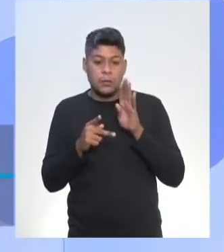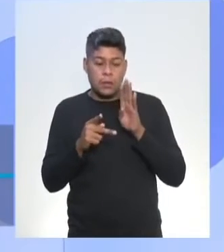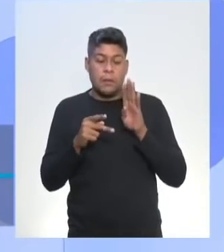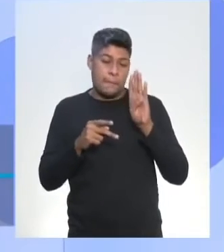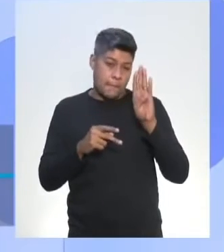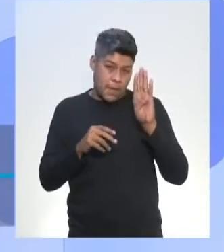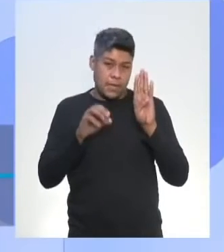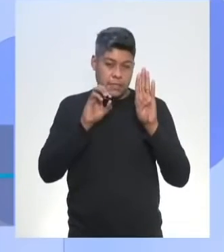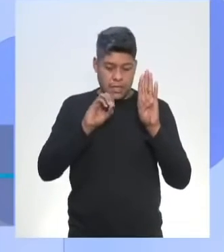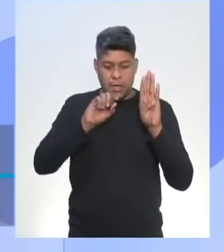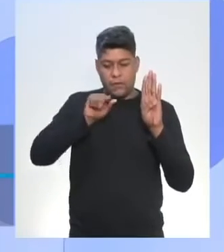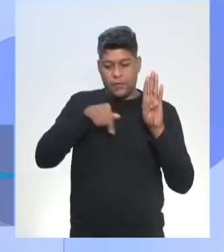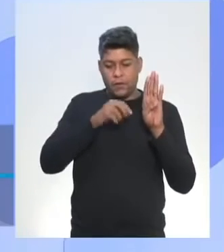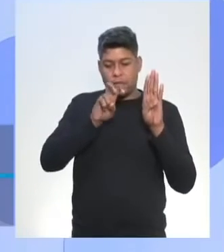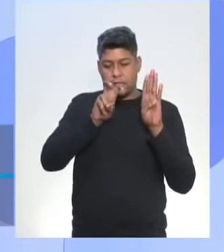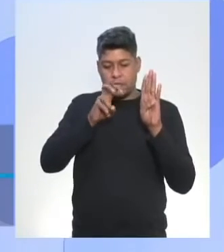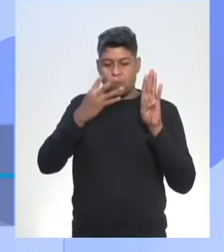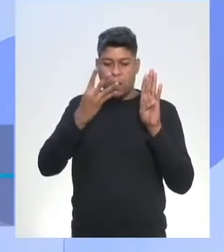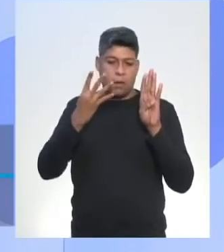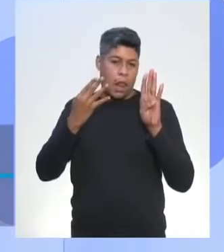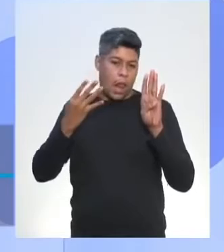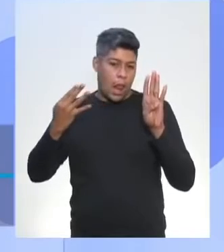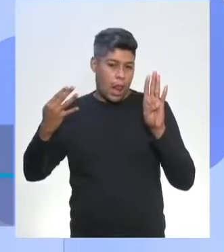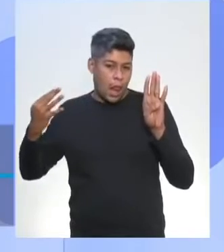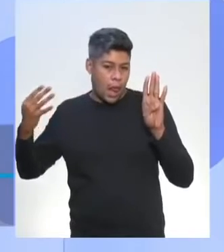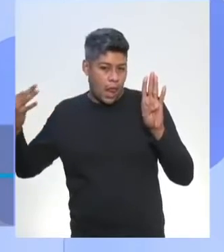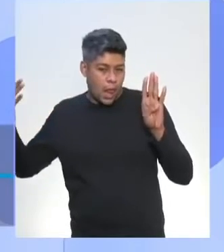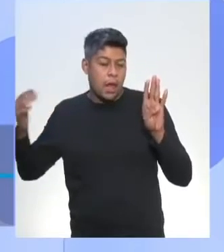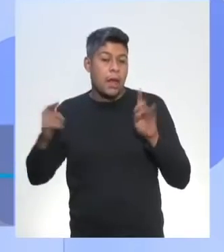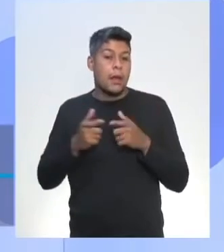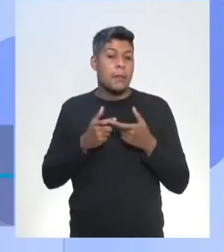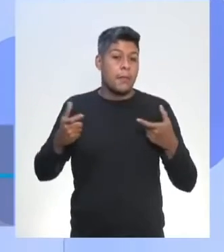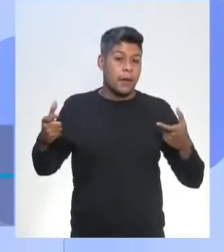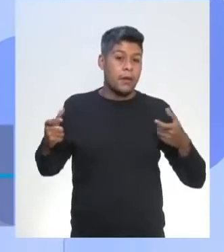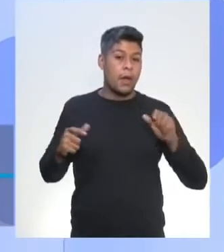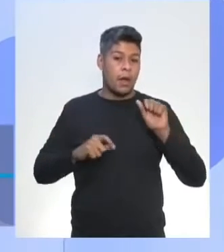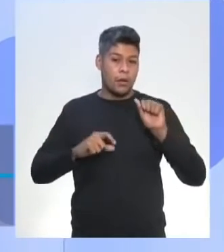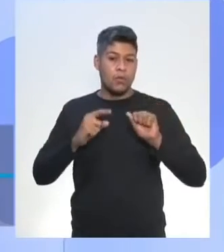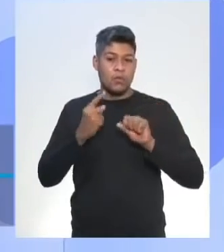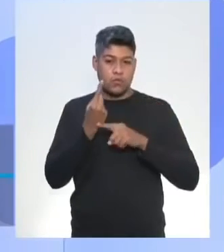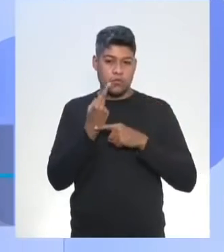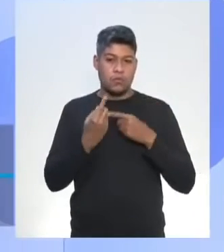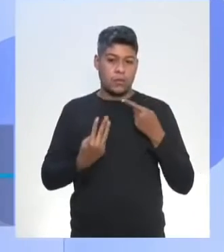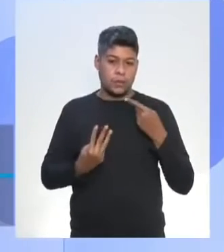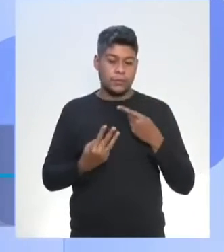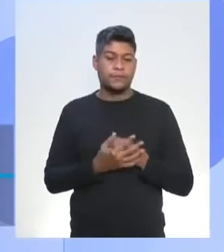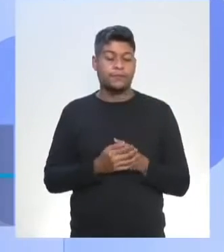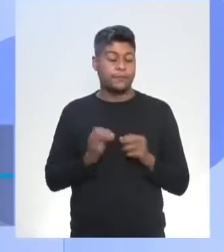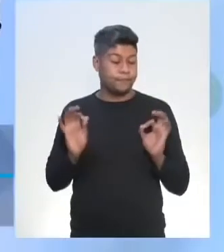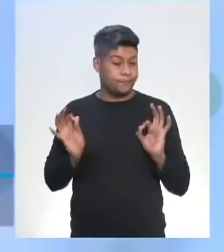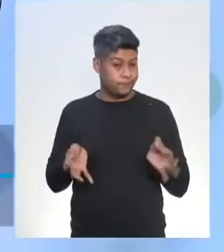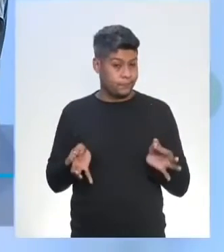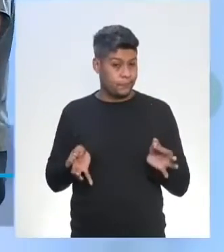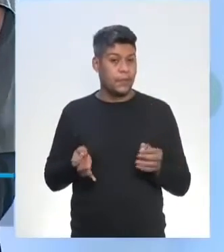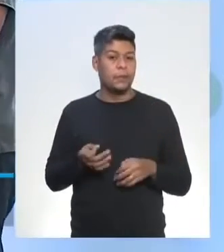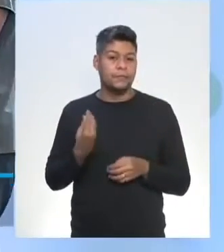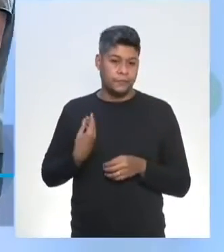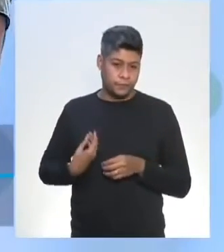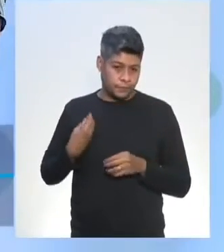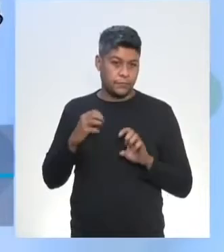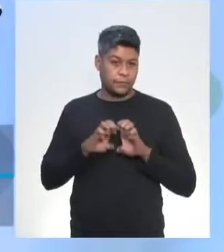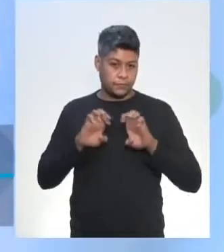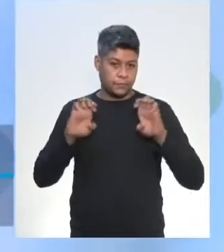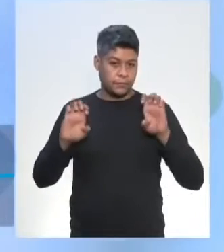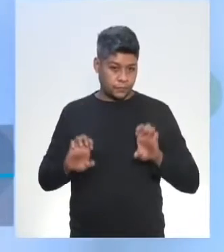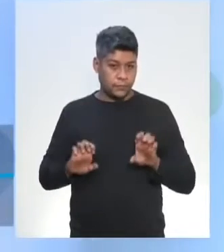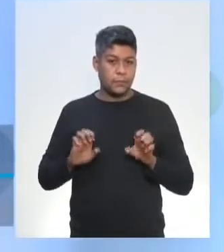na B 0,54 aí a dízima né os mahan mas a maioria na a colocando um terço É isso aí é isso aí tá a